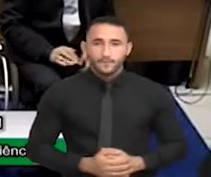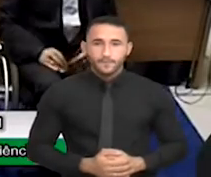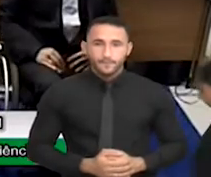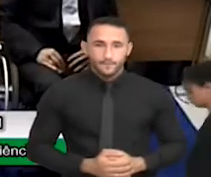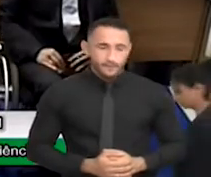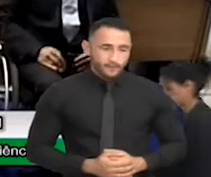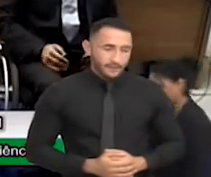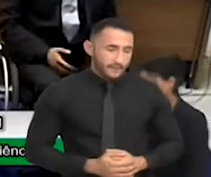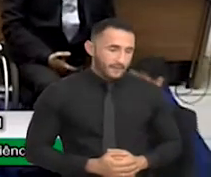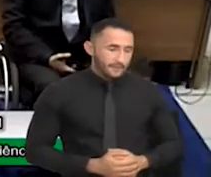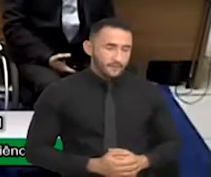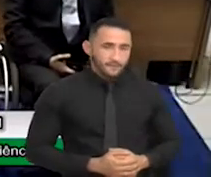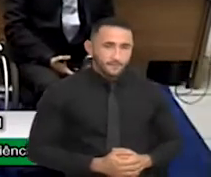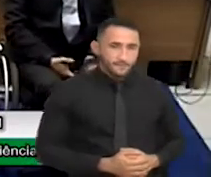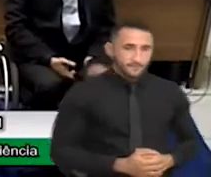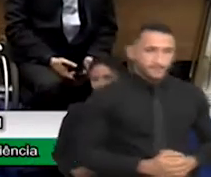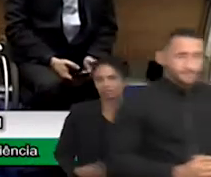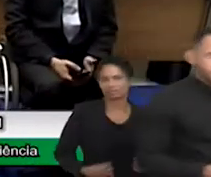Obrigado.